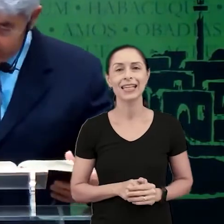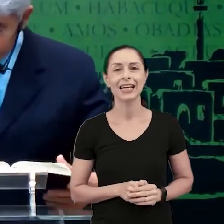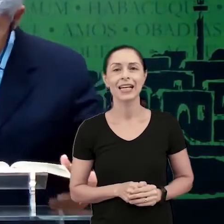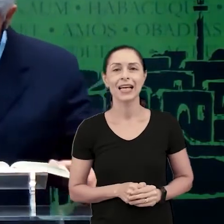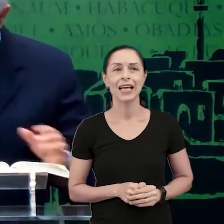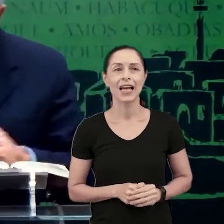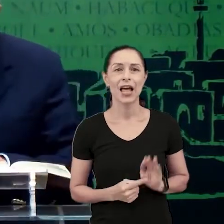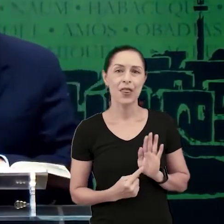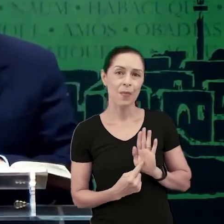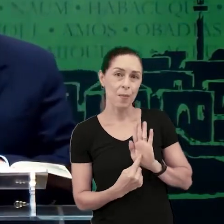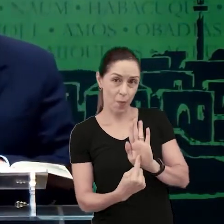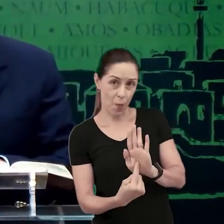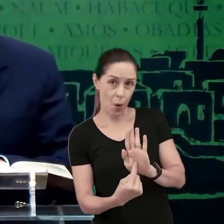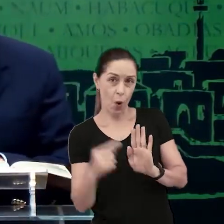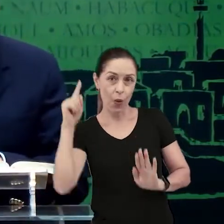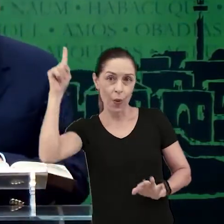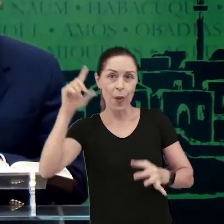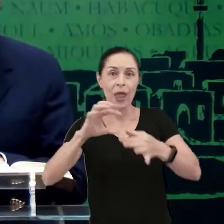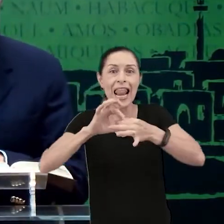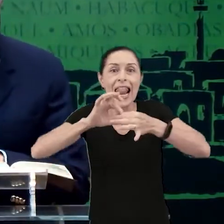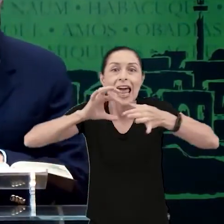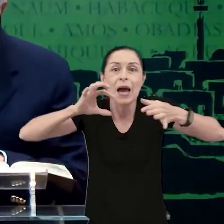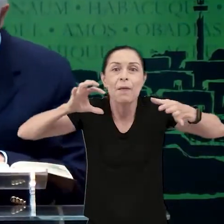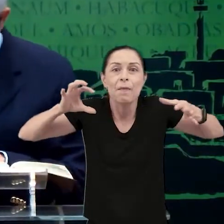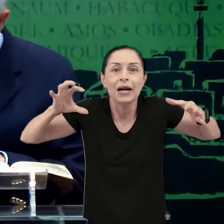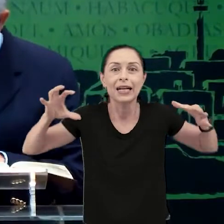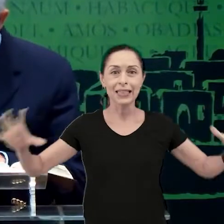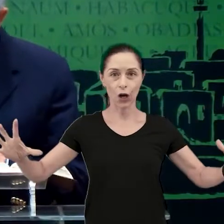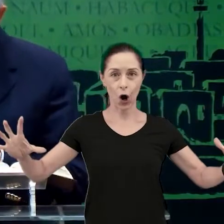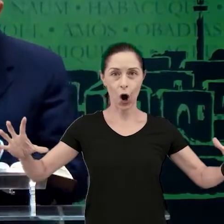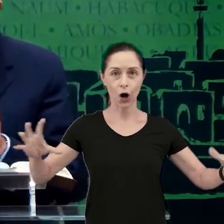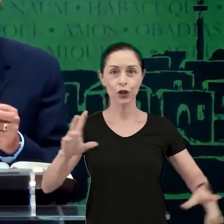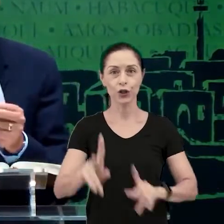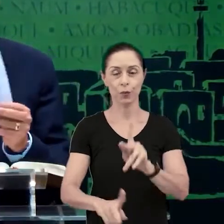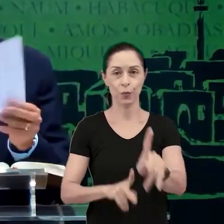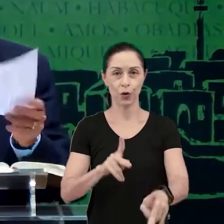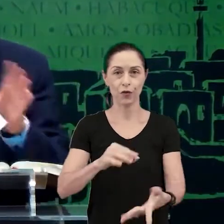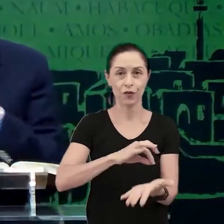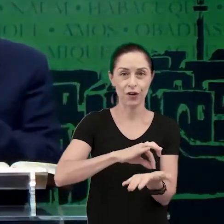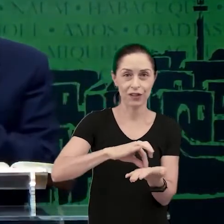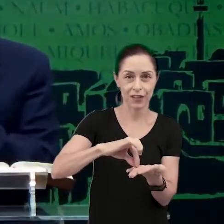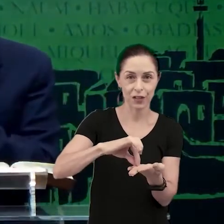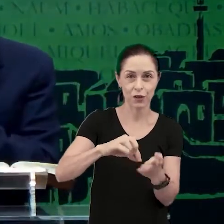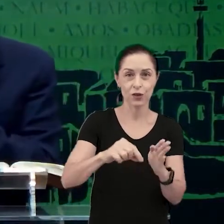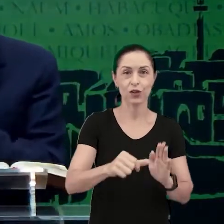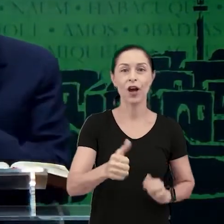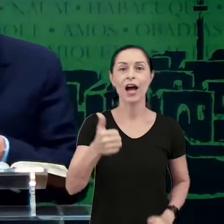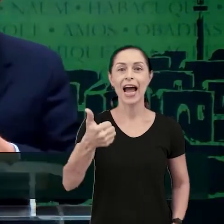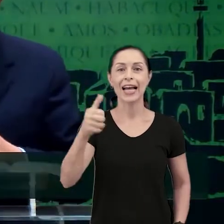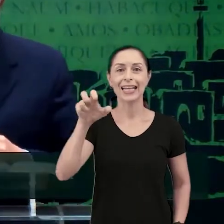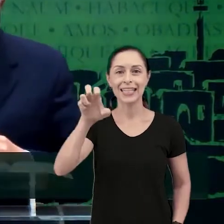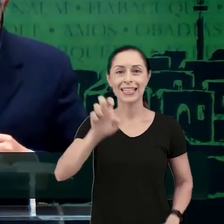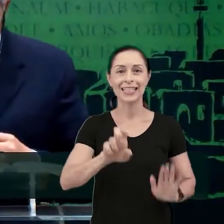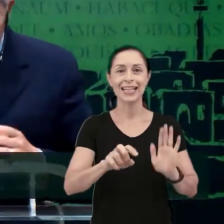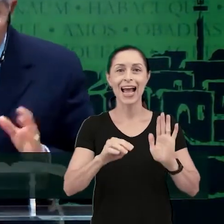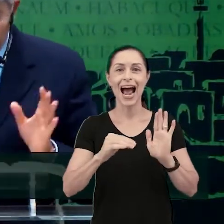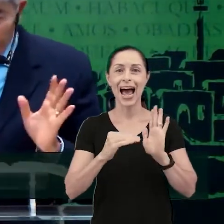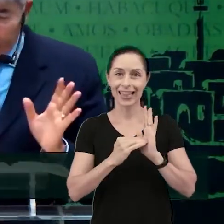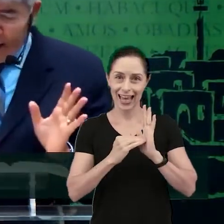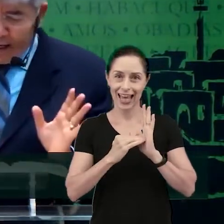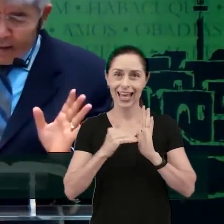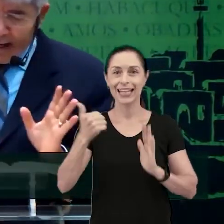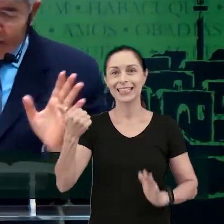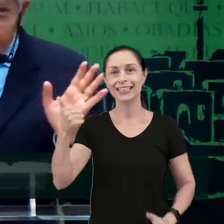aí essa figura do libertador, versículos 15 a 17. Vamos olhar? Eu